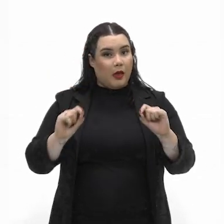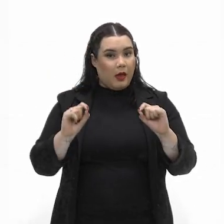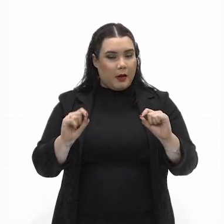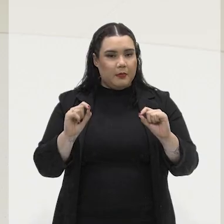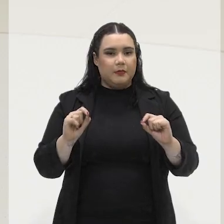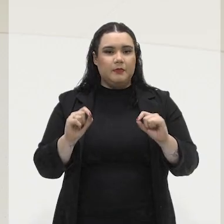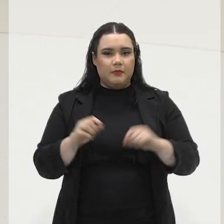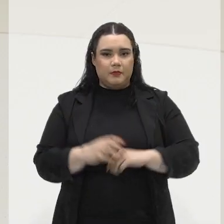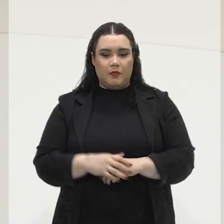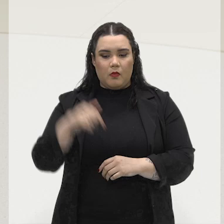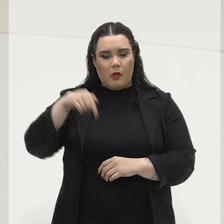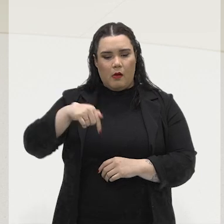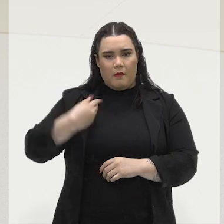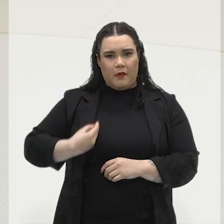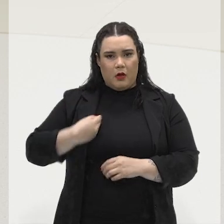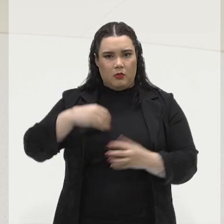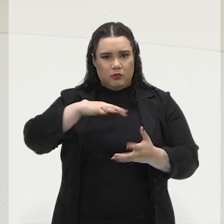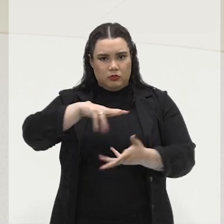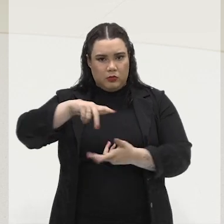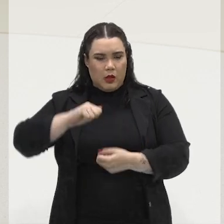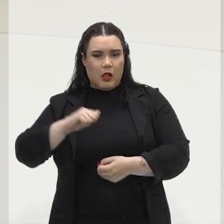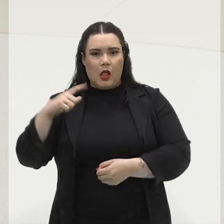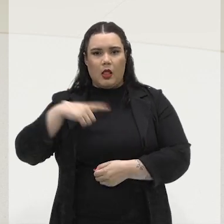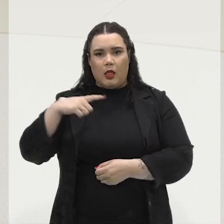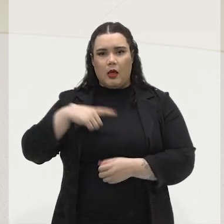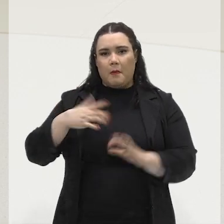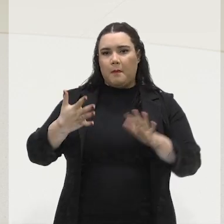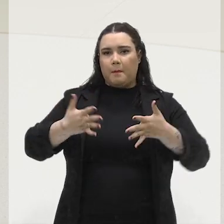na Terra, né, mais ou menos aí,